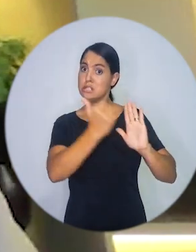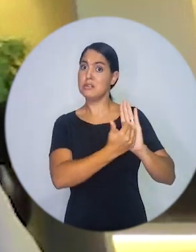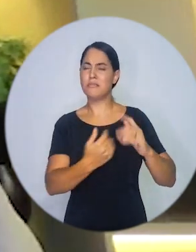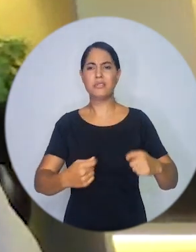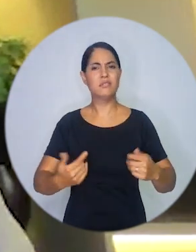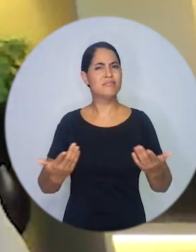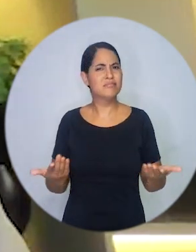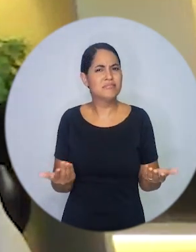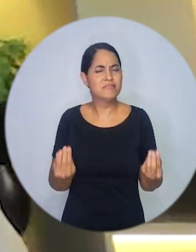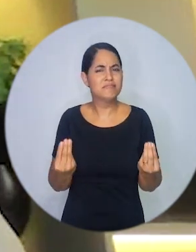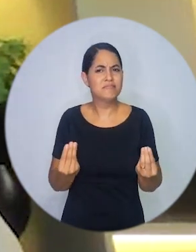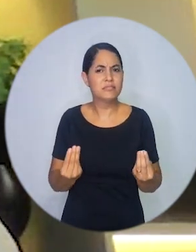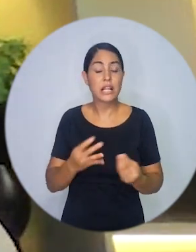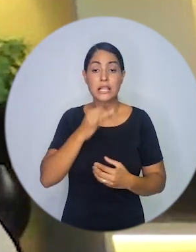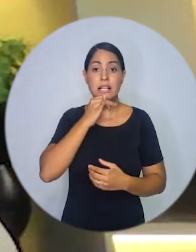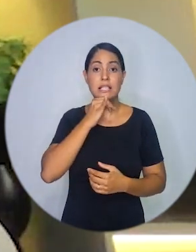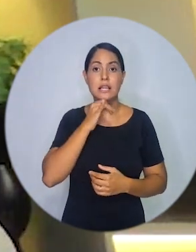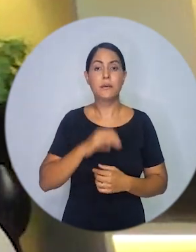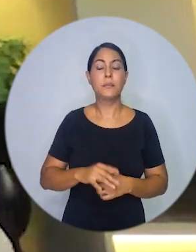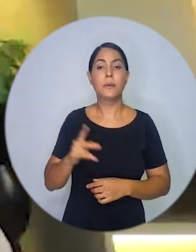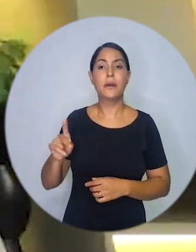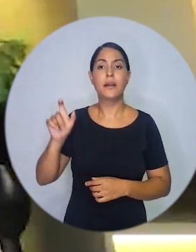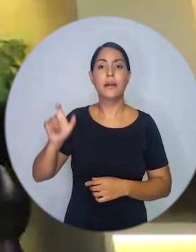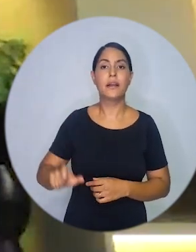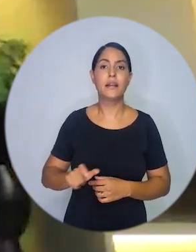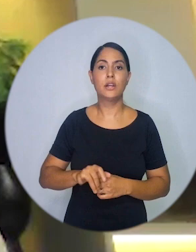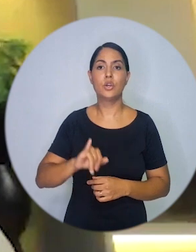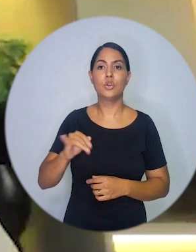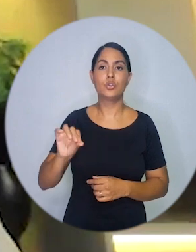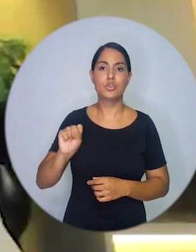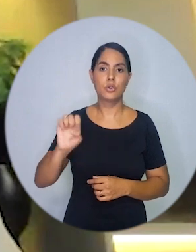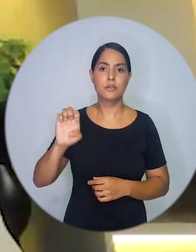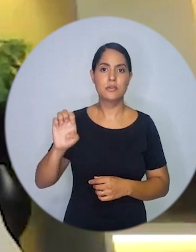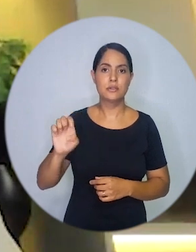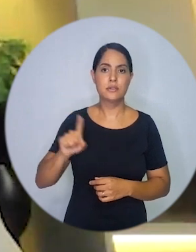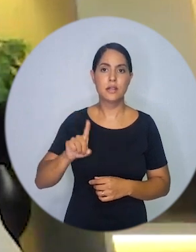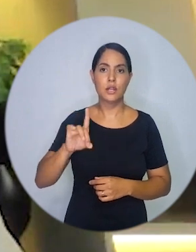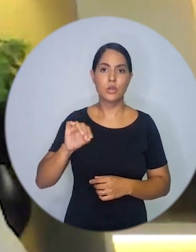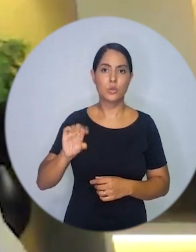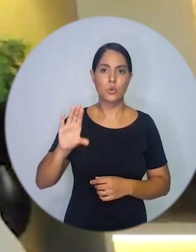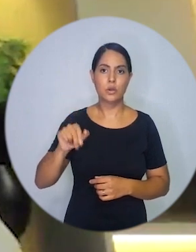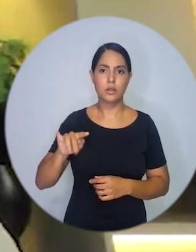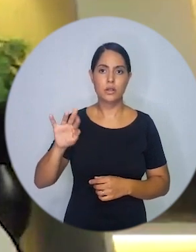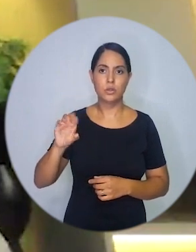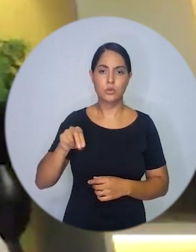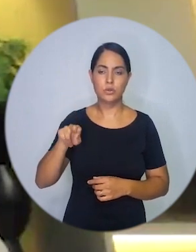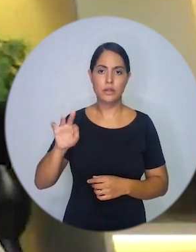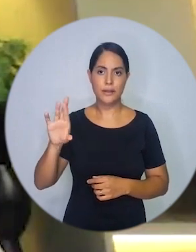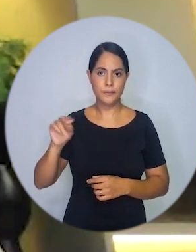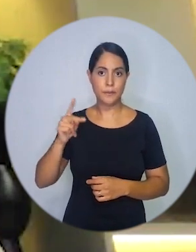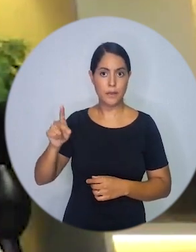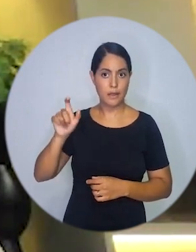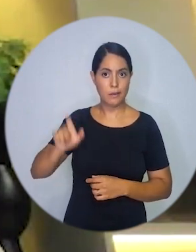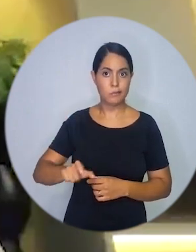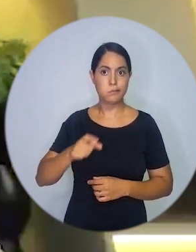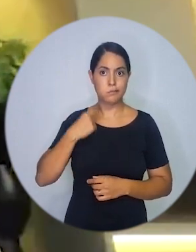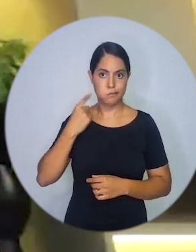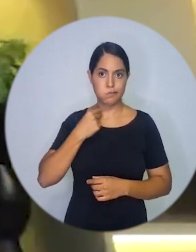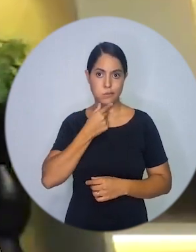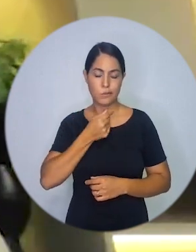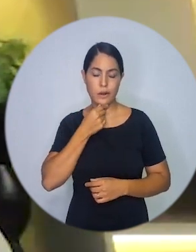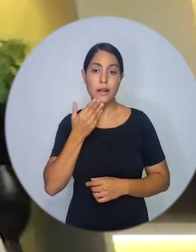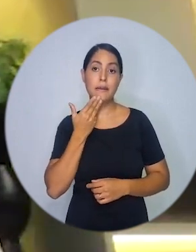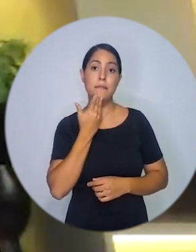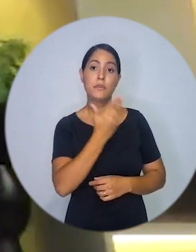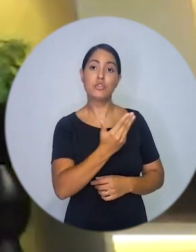caso específico do advogado, Dr. José Tito do Canto Neto, entrou com a petição nos autos, solicitando